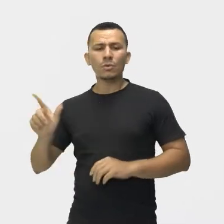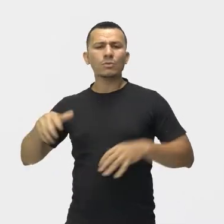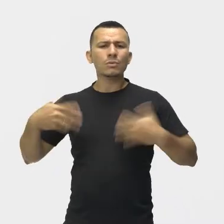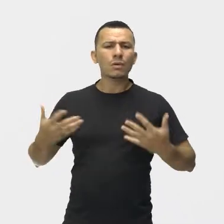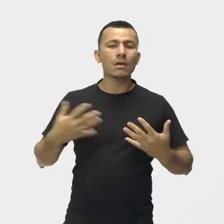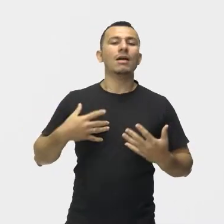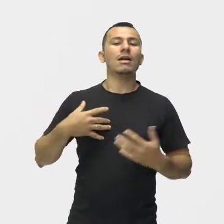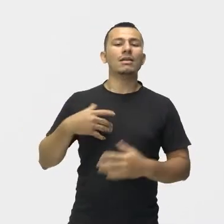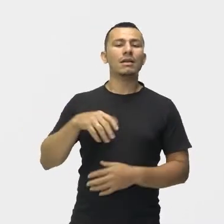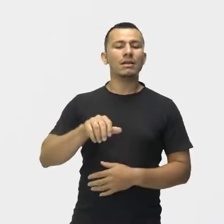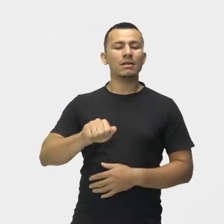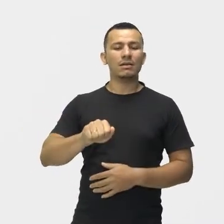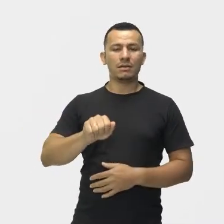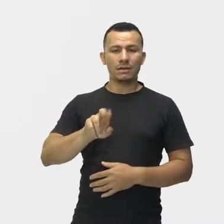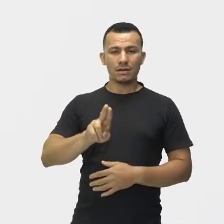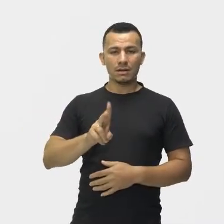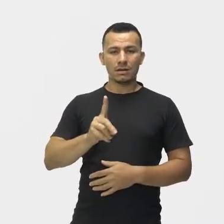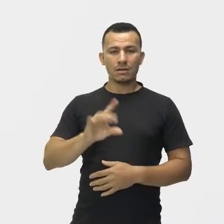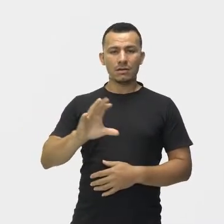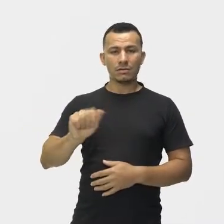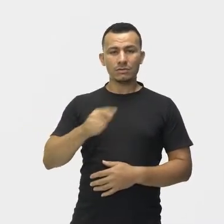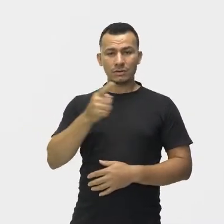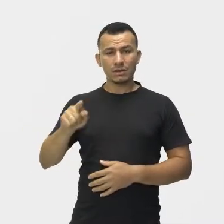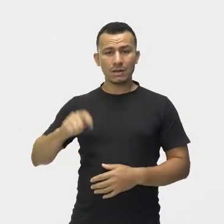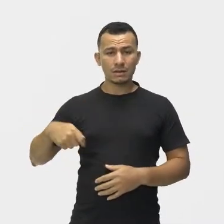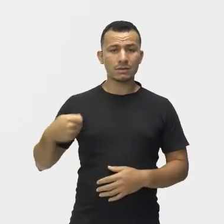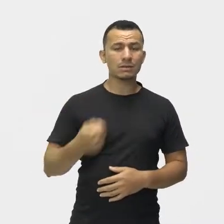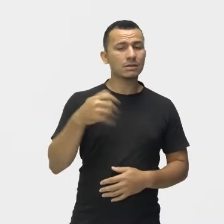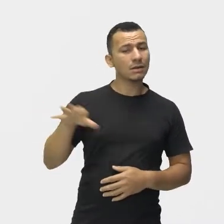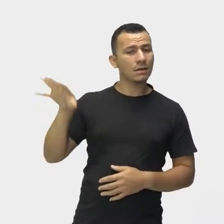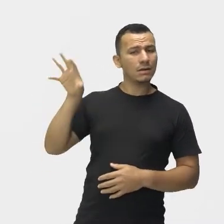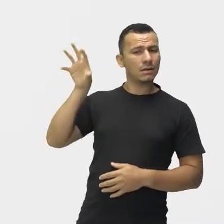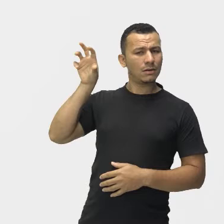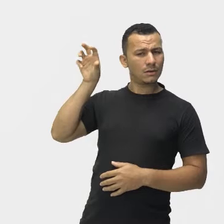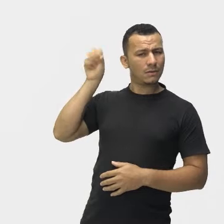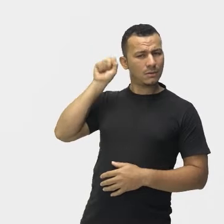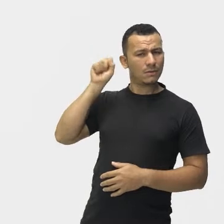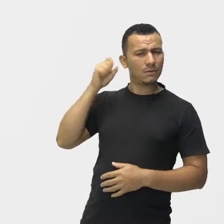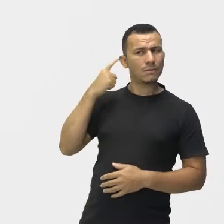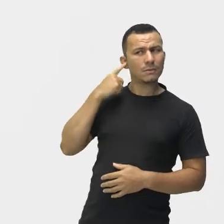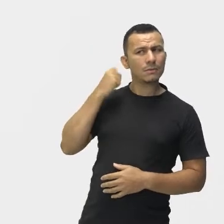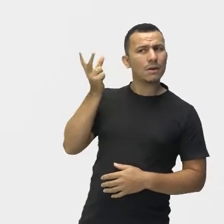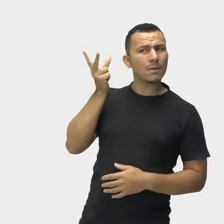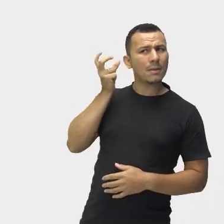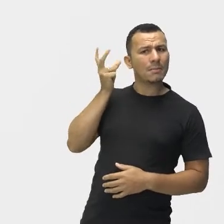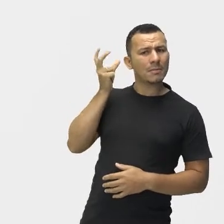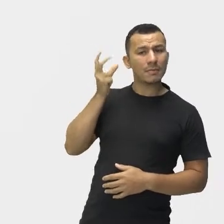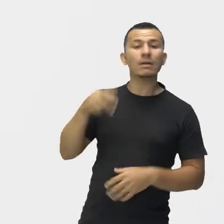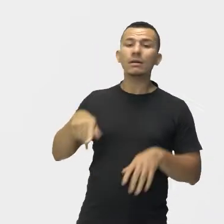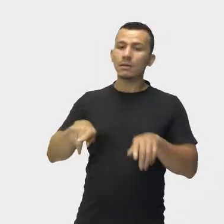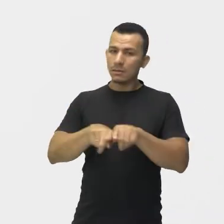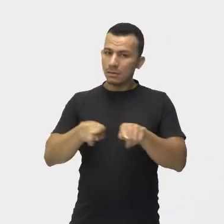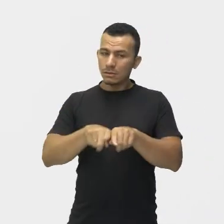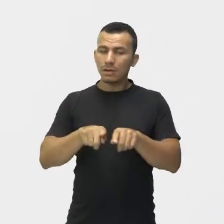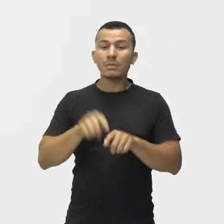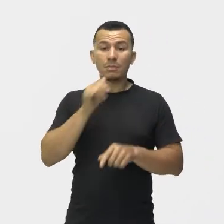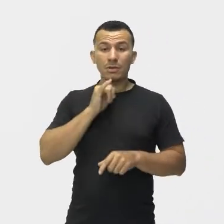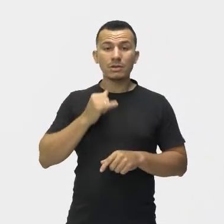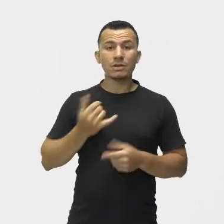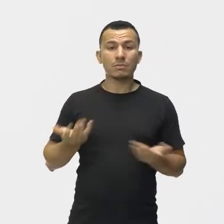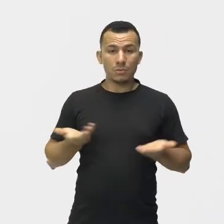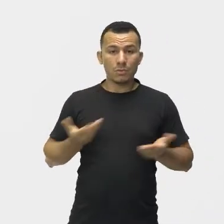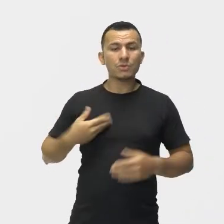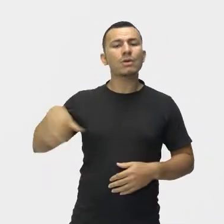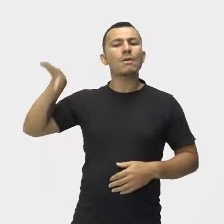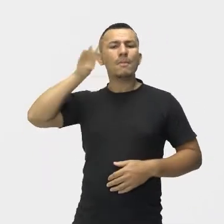a audição, né? A gente está constantemente usando ali os nossos sentidos. Estou falando aqui com vocês,